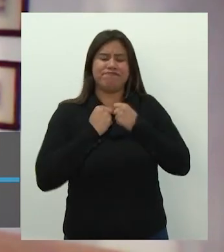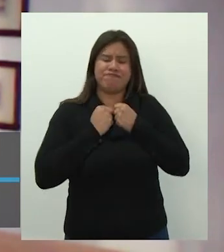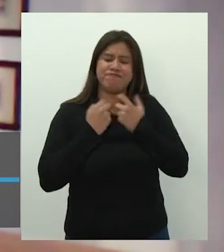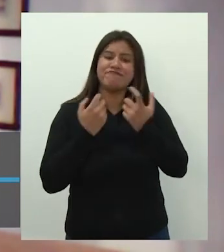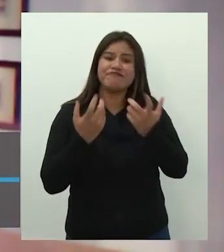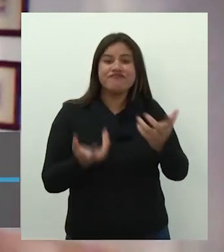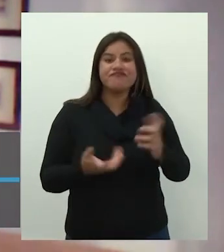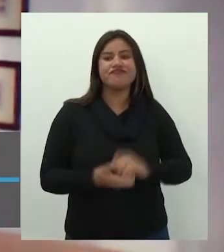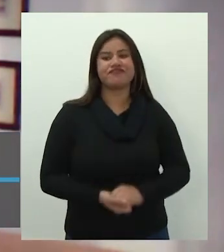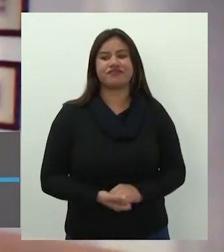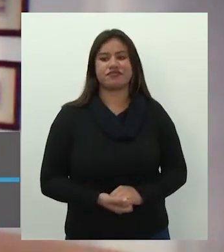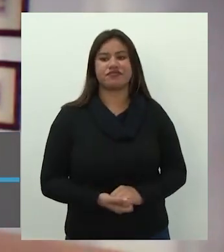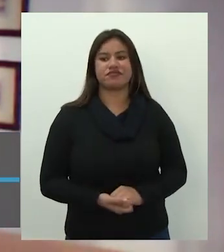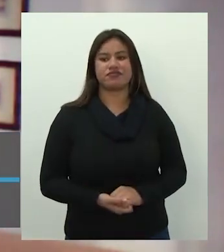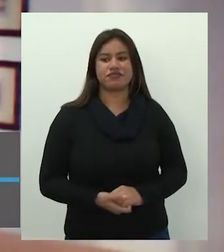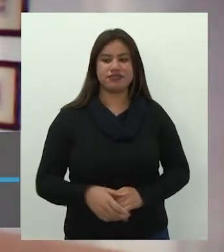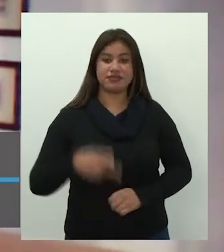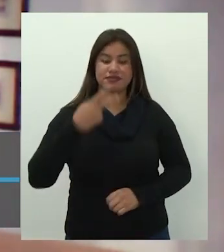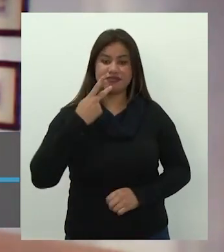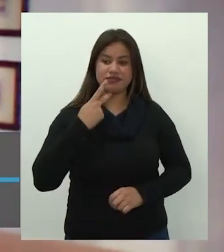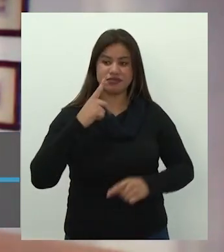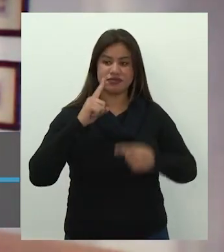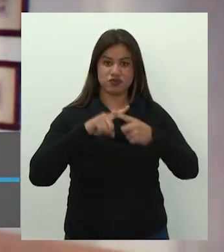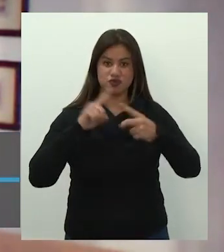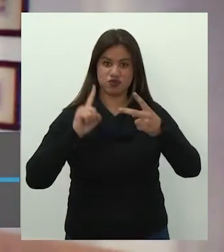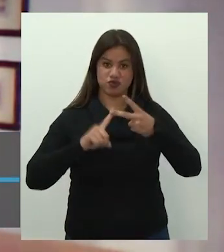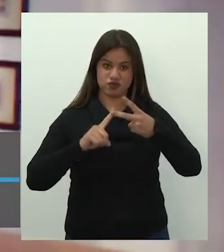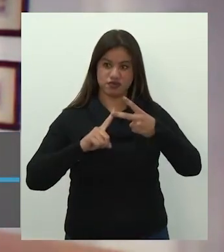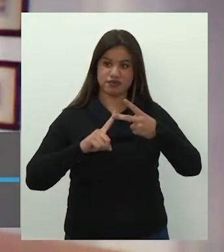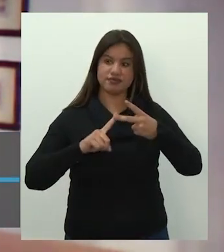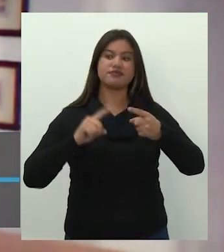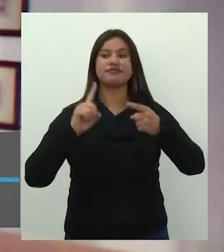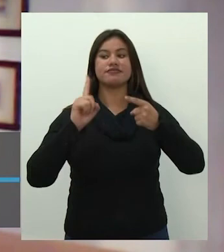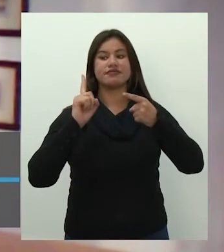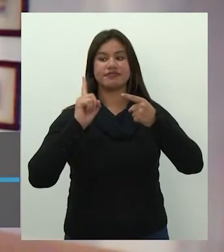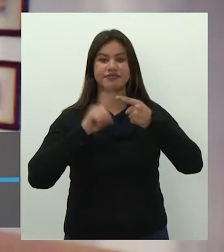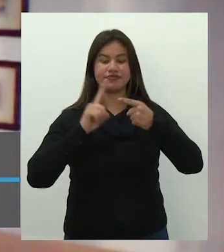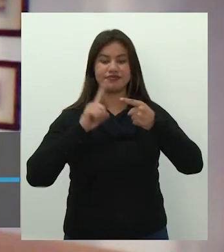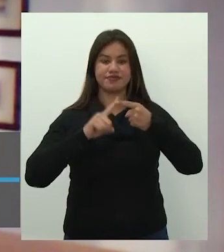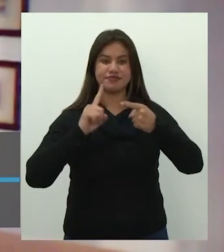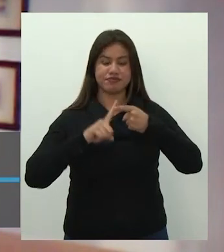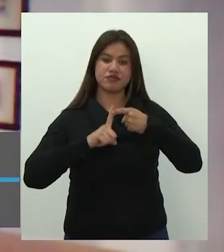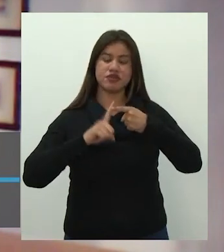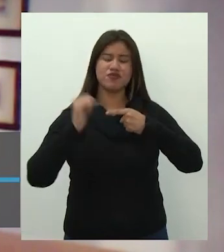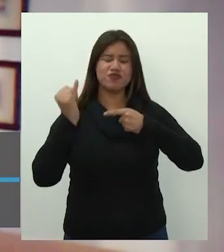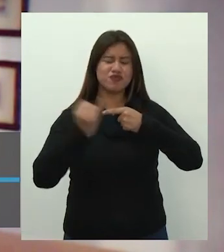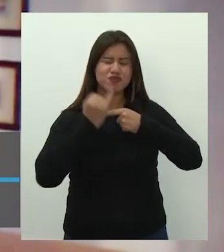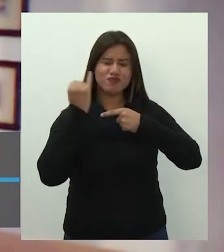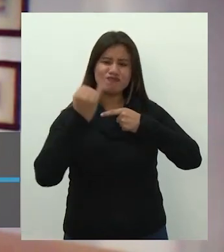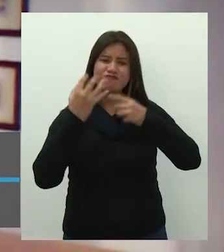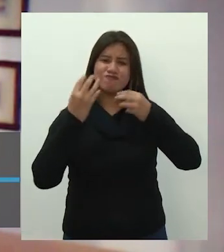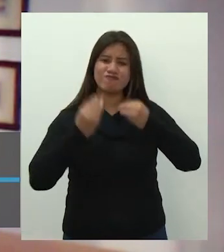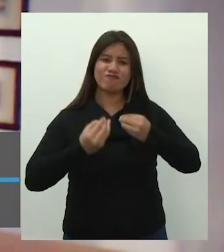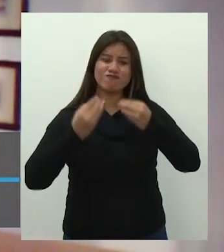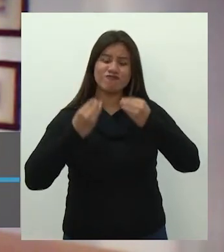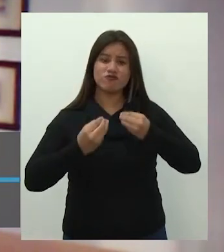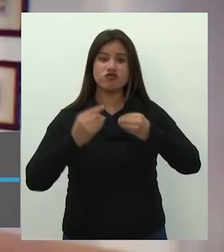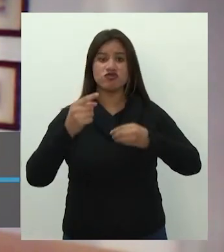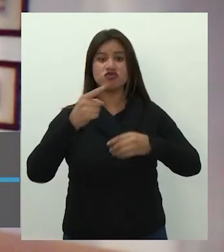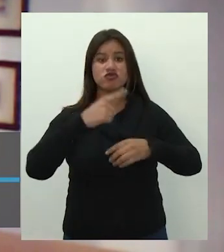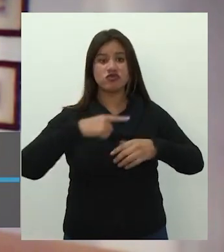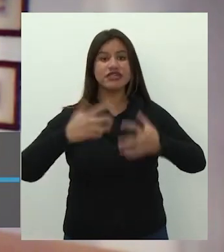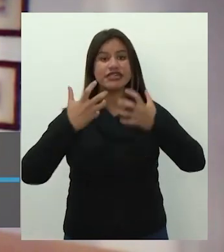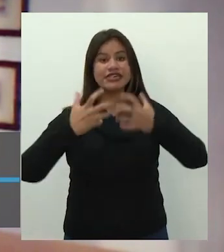Então, vou falar duas coisas a respeito disso. Então, primeiro, é muito importante a gente continuar